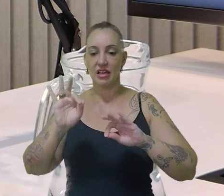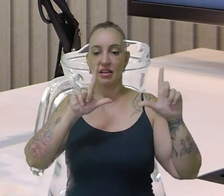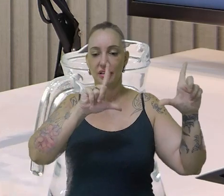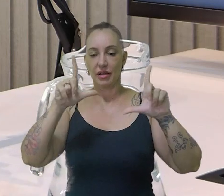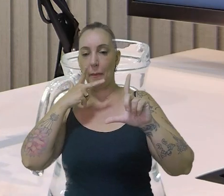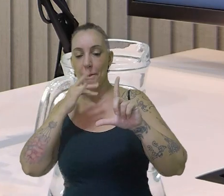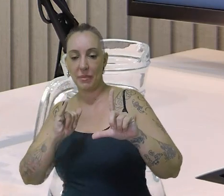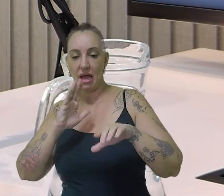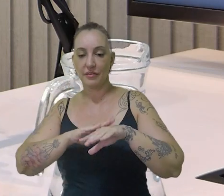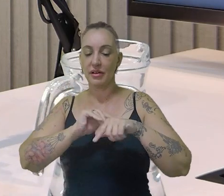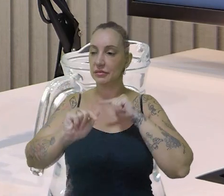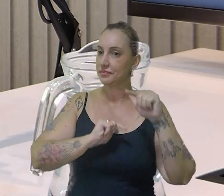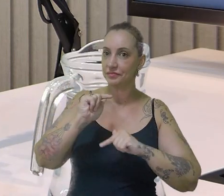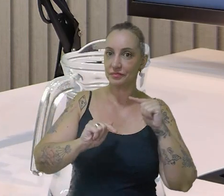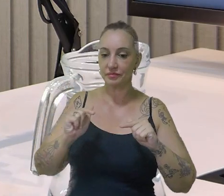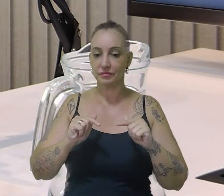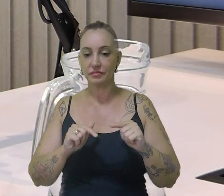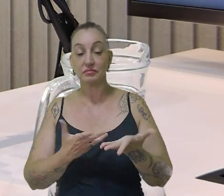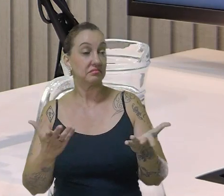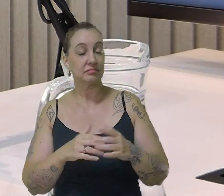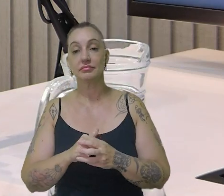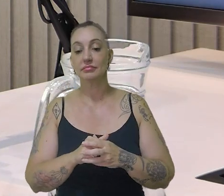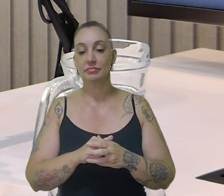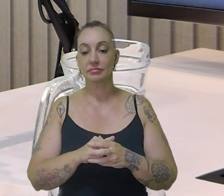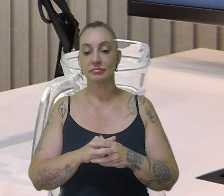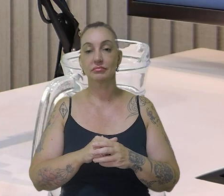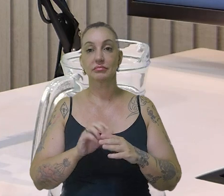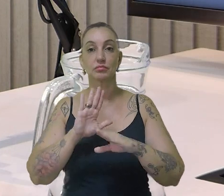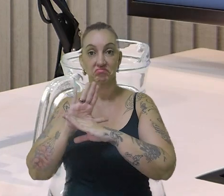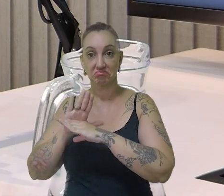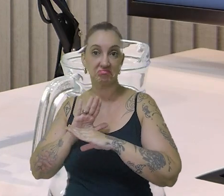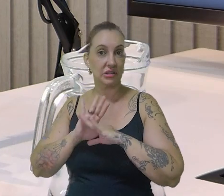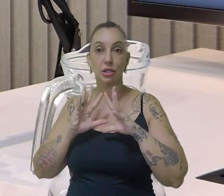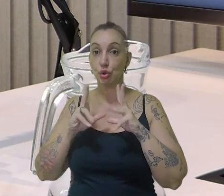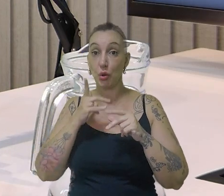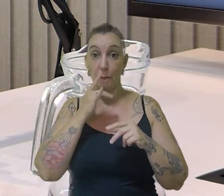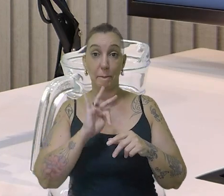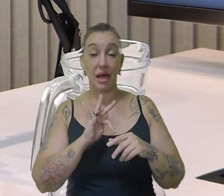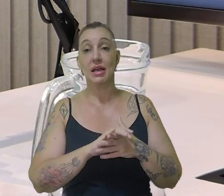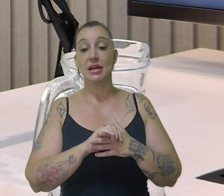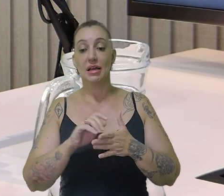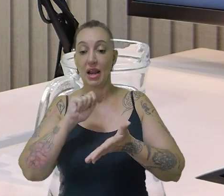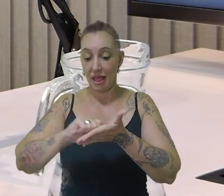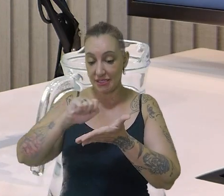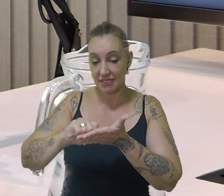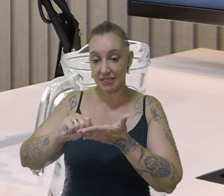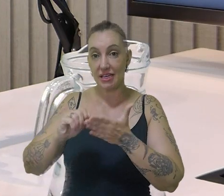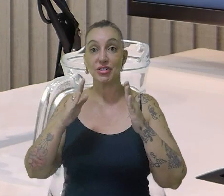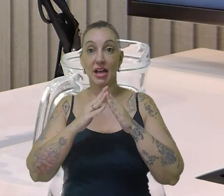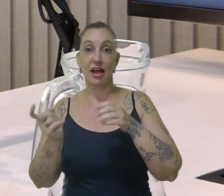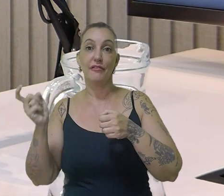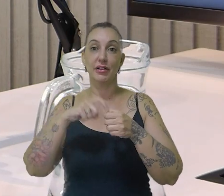cenários junto com ele fazia esse trabalho de de cinotecnia de de contrarregras eh e fazia lição de casa lá e depois